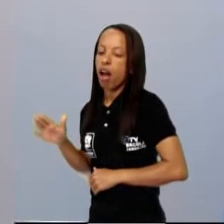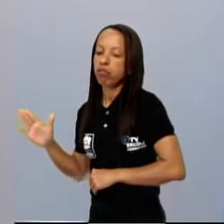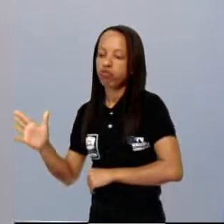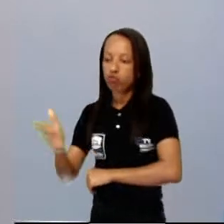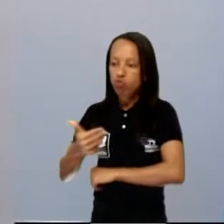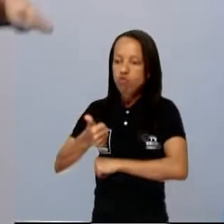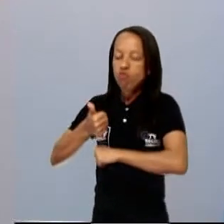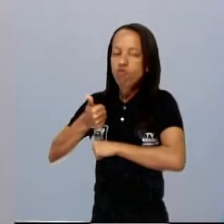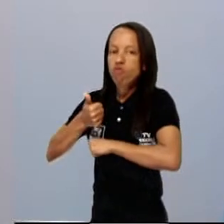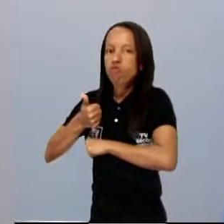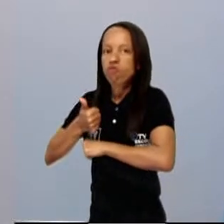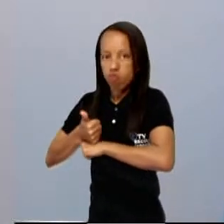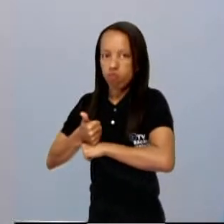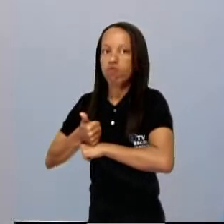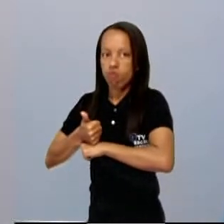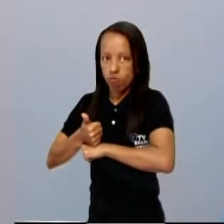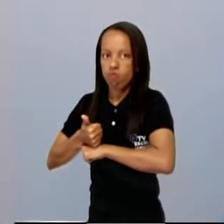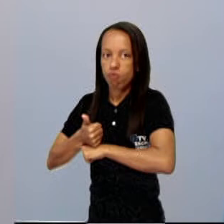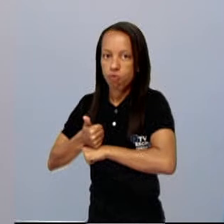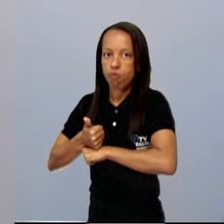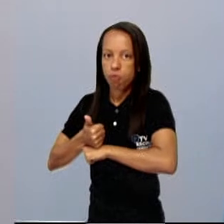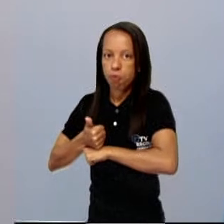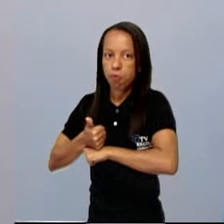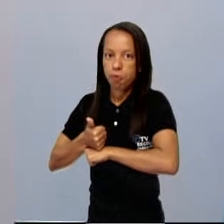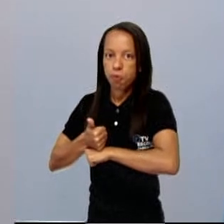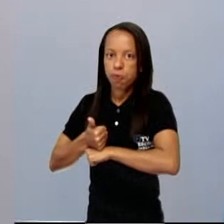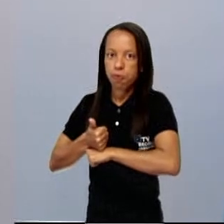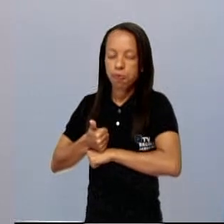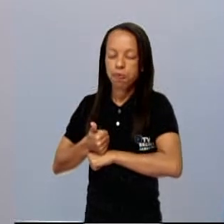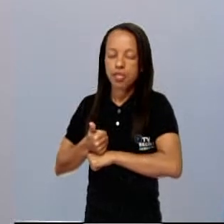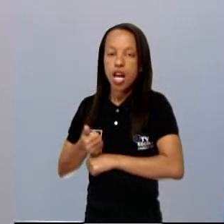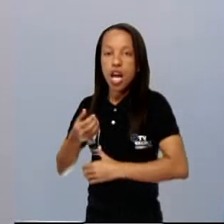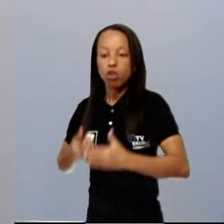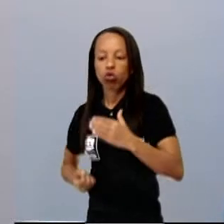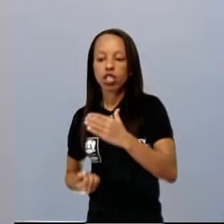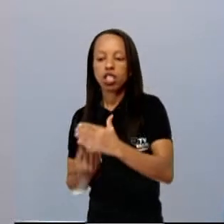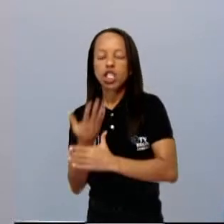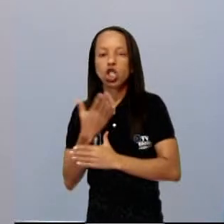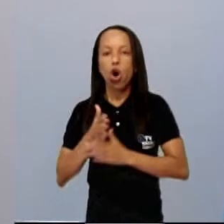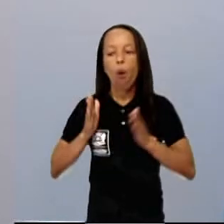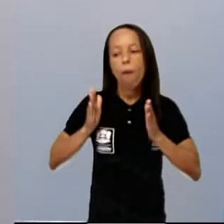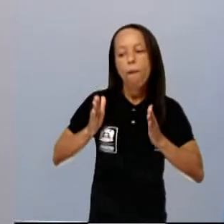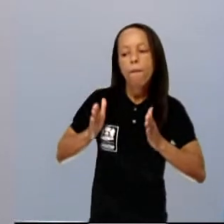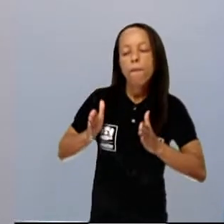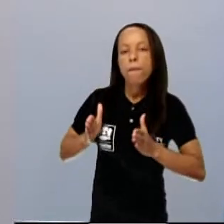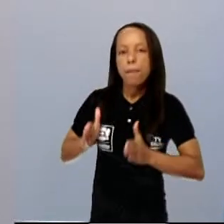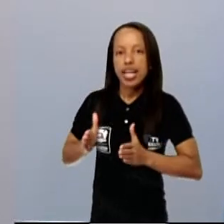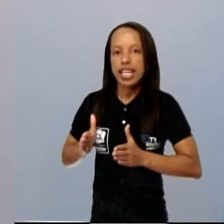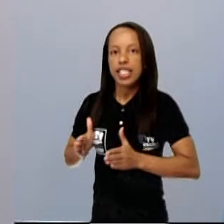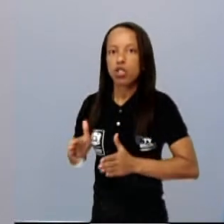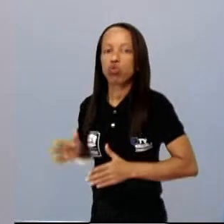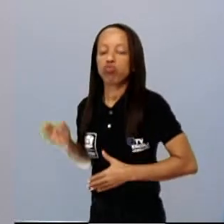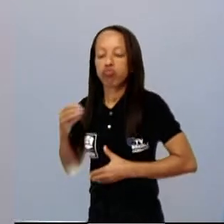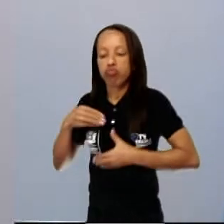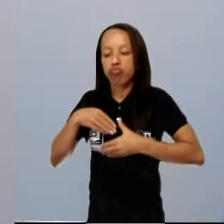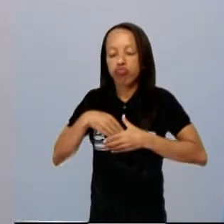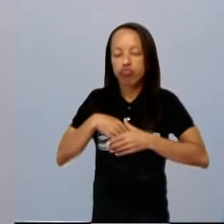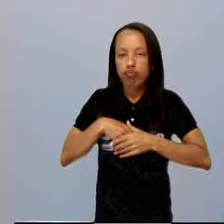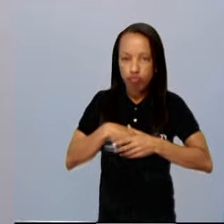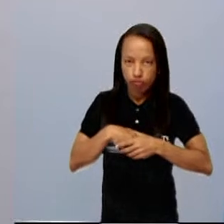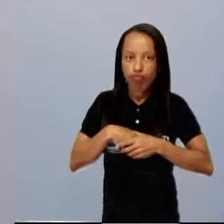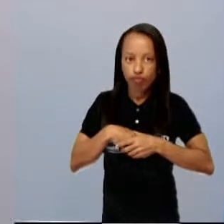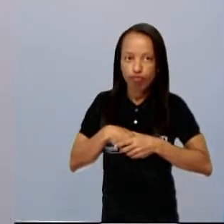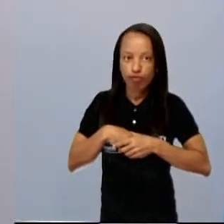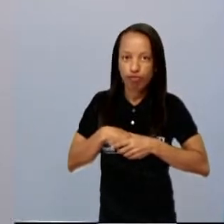seu período, que é conhecido como período napoleônico, que vocês vão ver com outra colega aqui em outra aula. E eu deixo